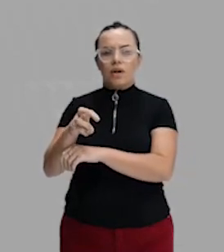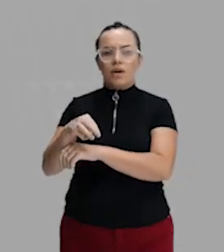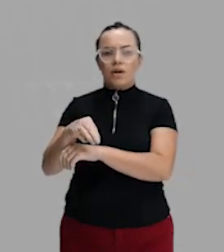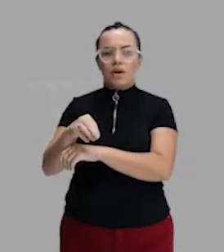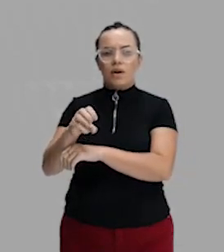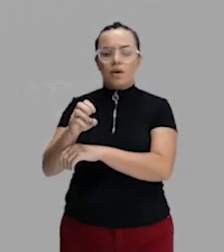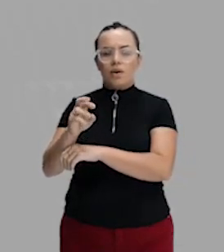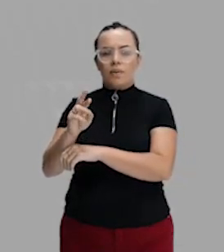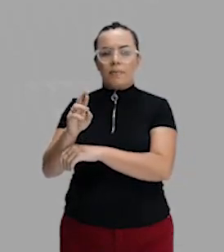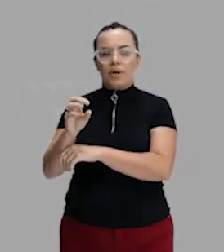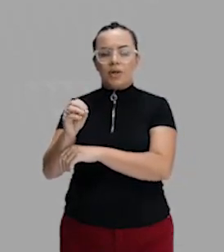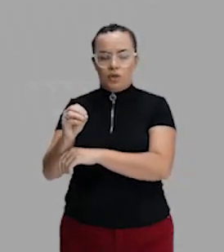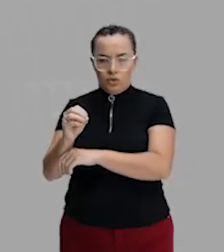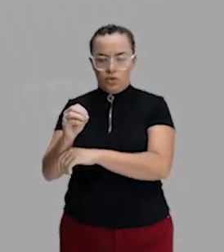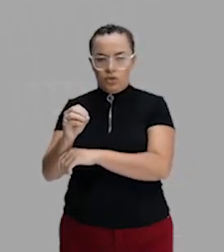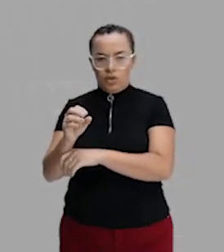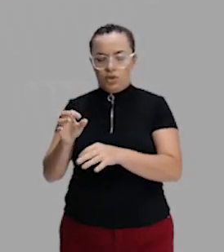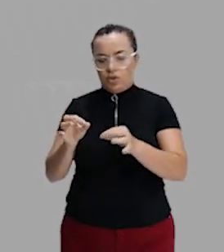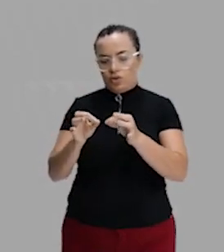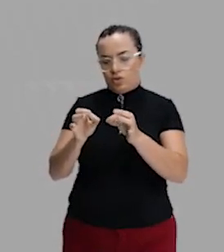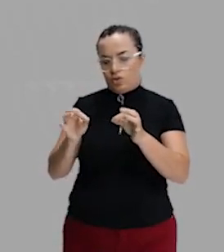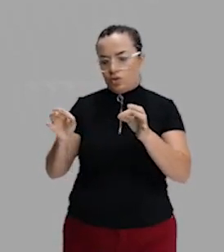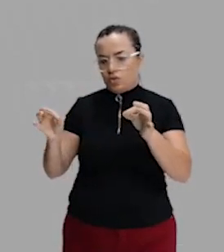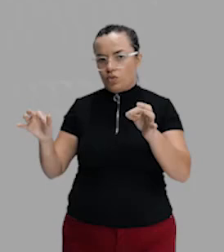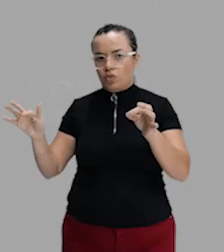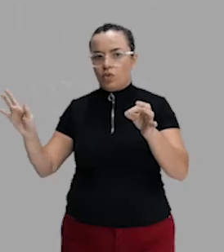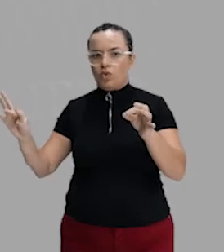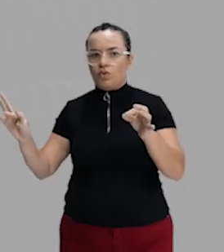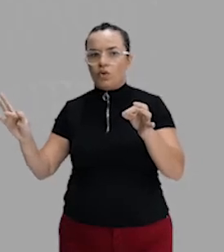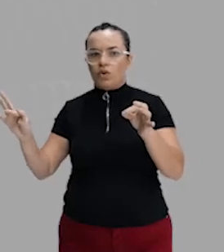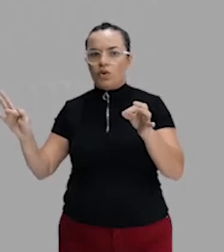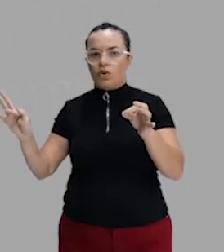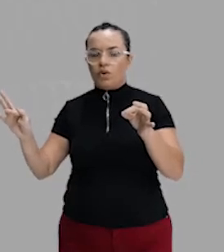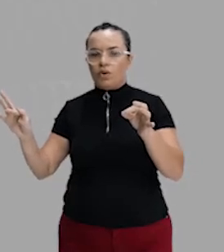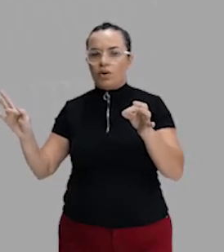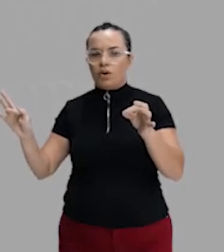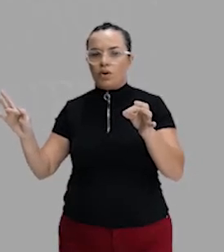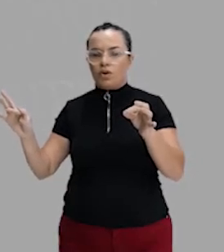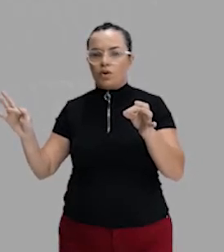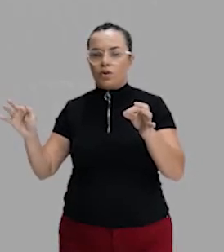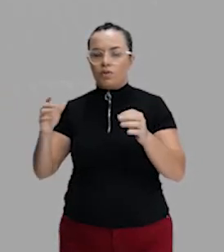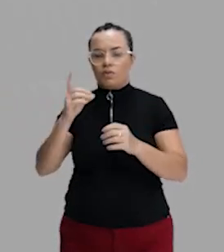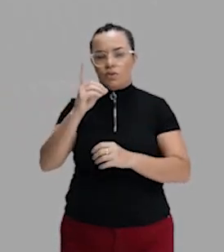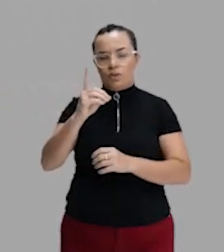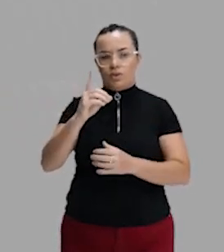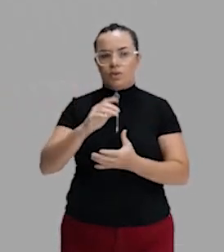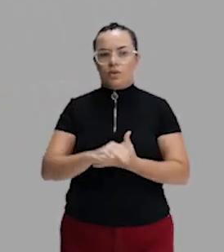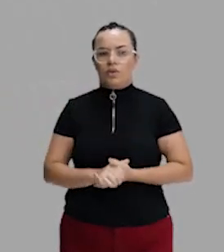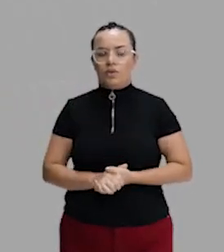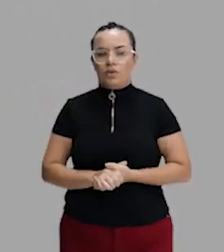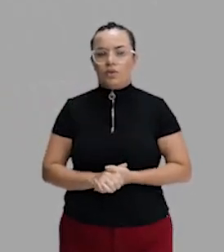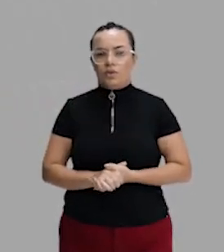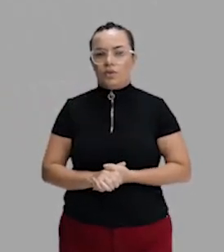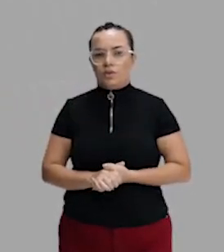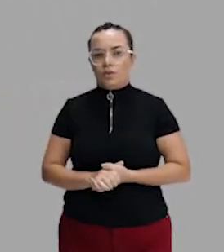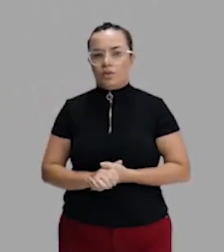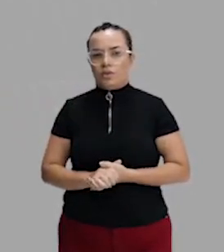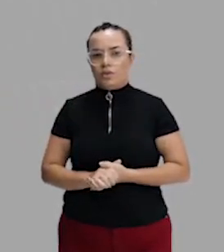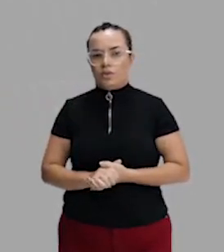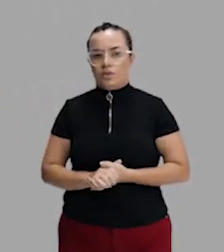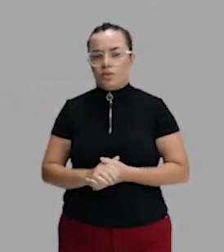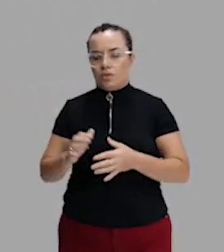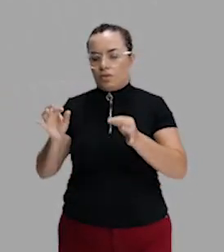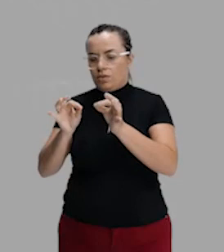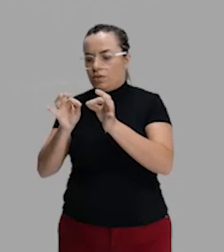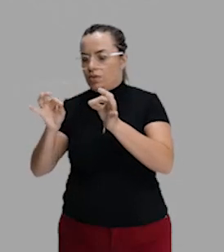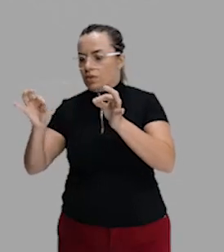para a reta diretriz. Tá? Quantas unidades tem do foco para a reta diretriz? Olha, essa distância é 4.